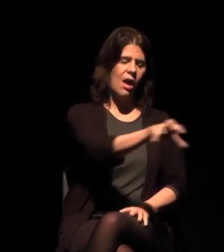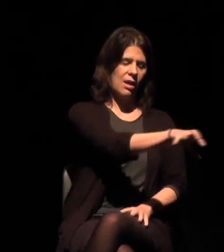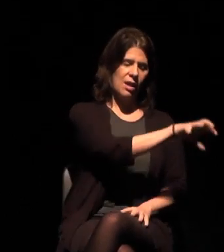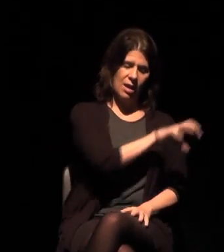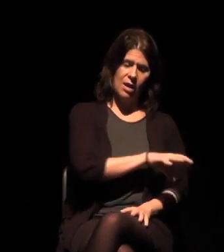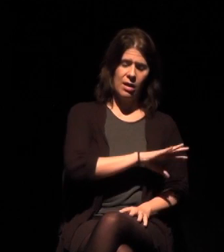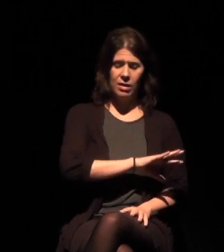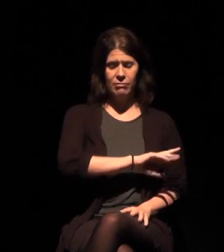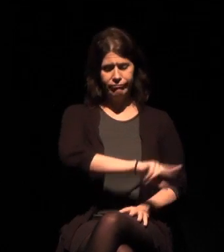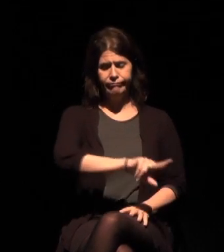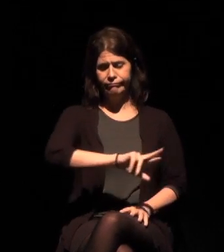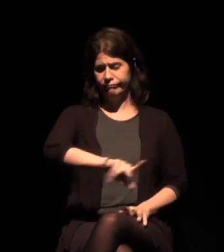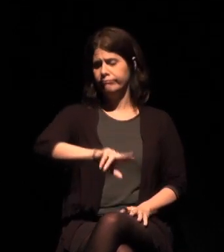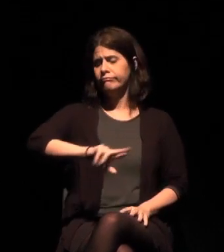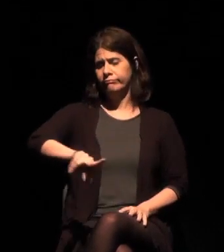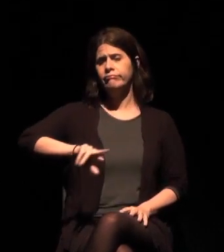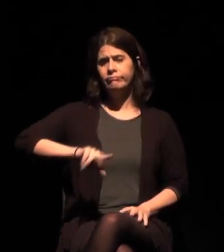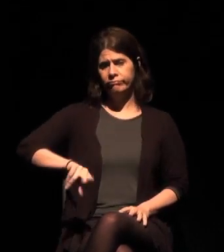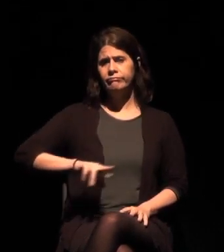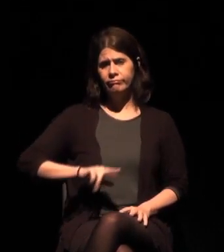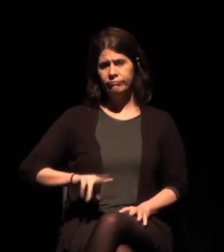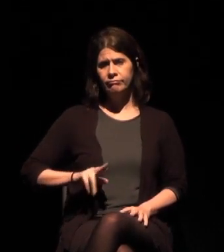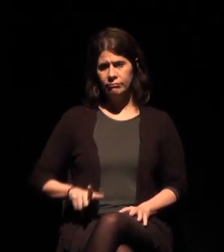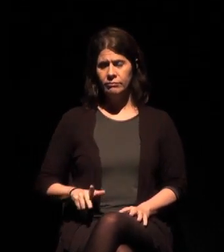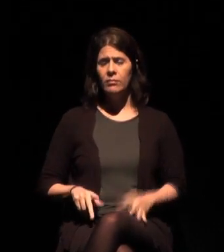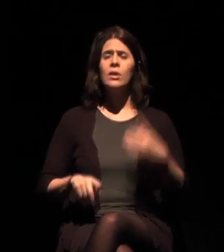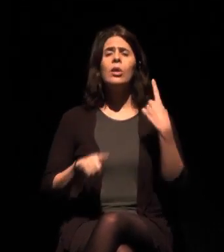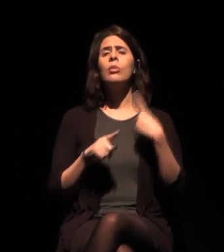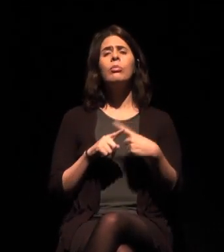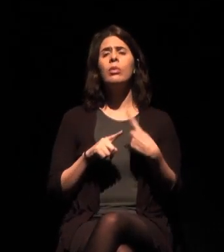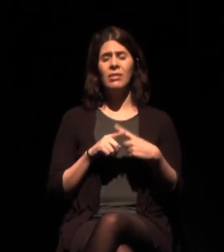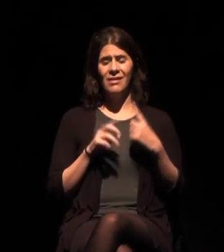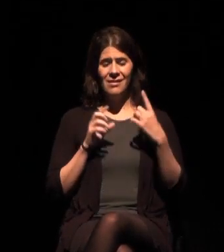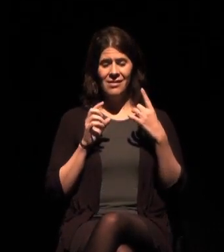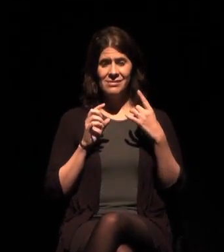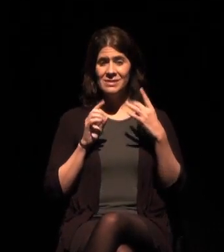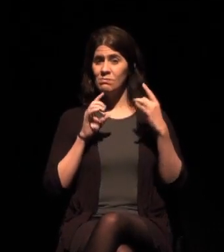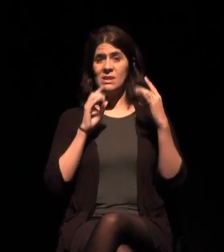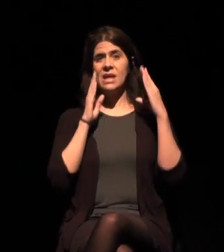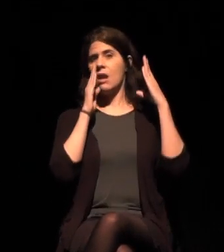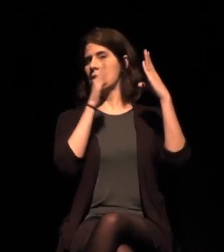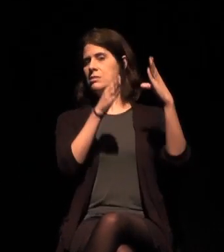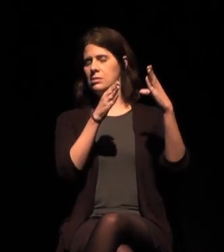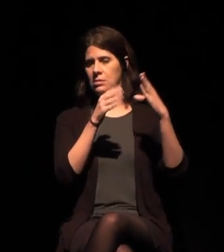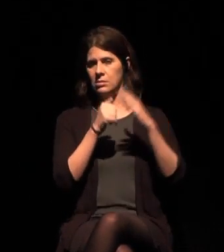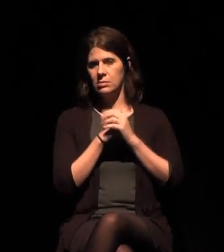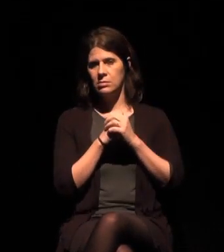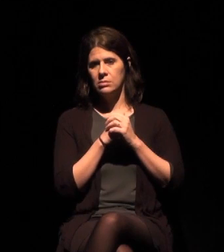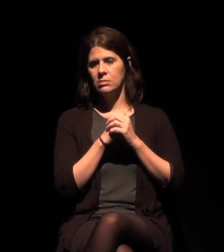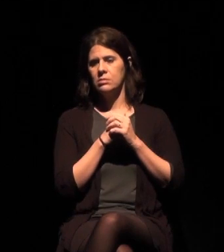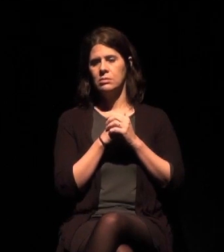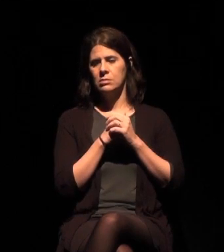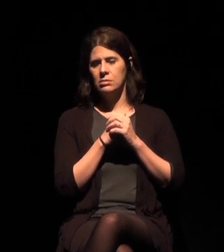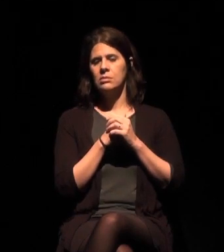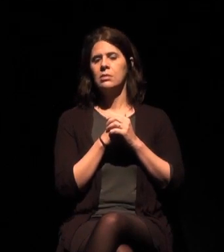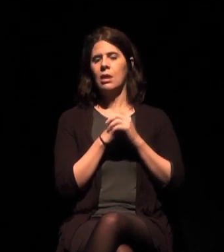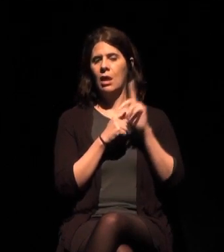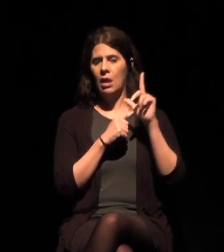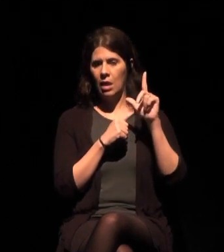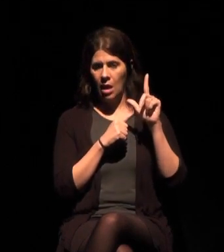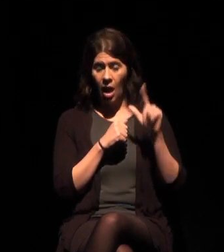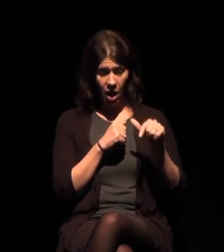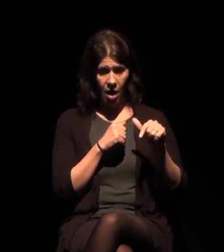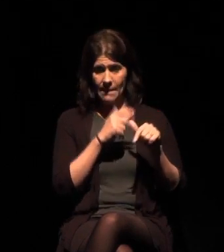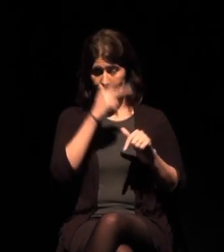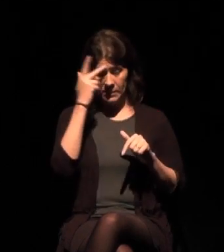os especialistas qual nomeadamente quando chega a um certo patamar são fato portador do